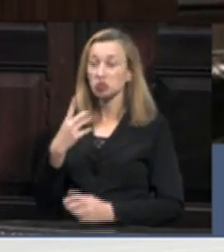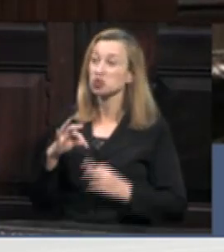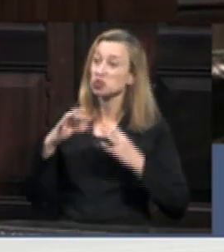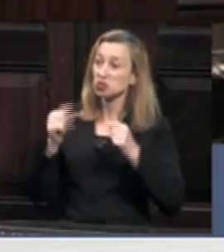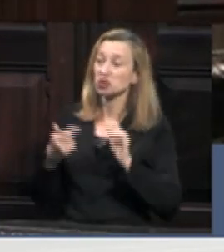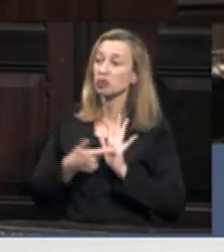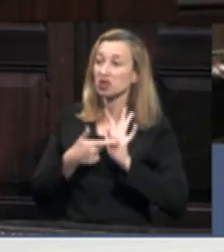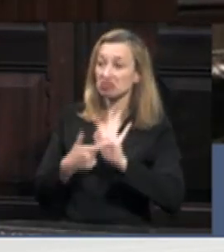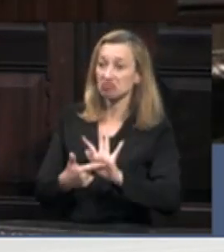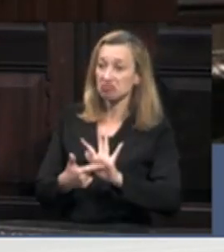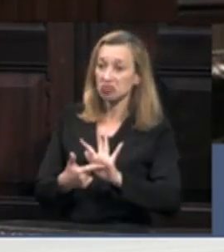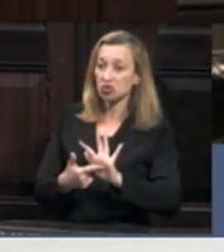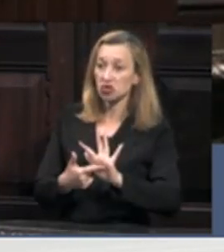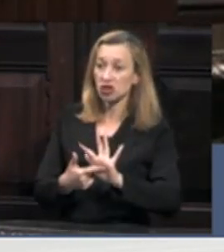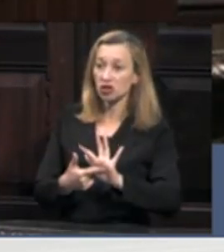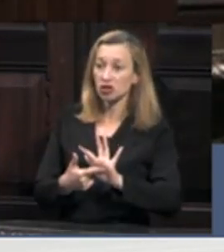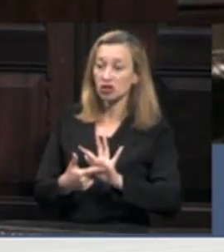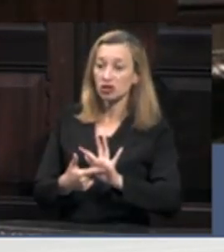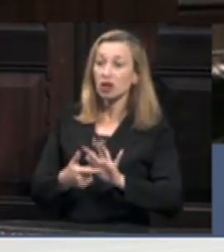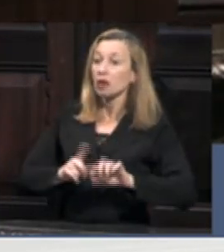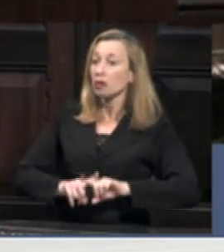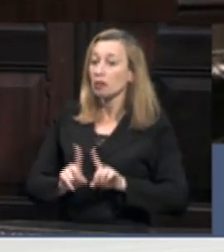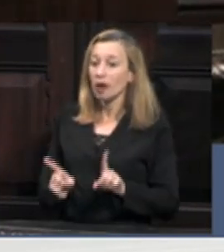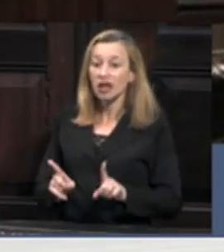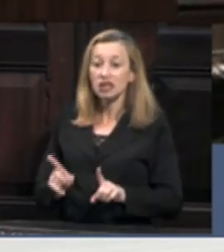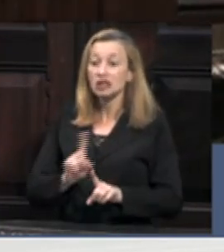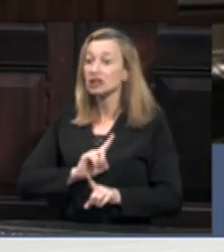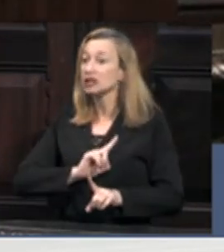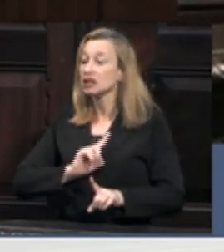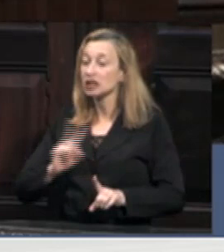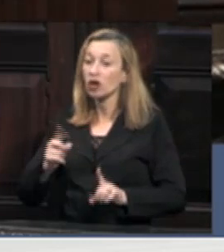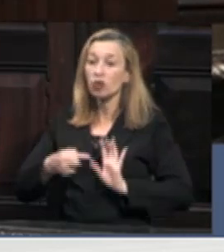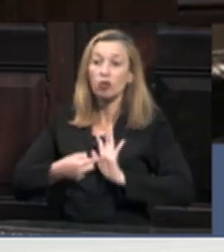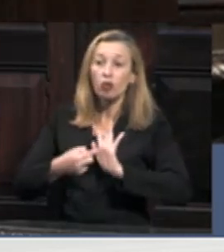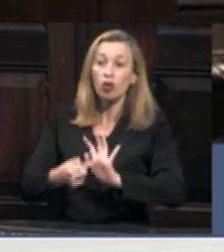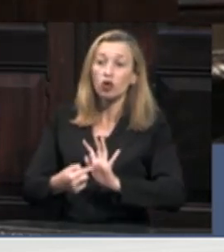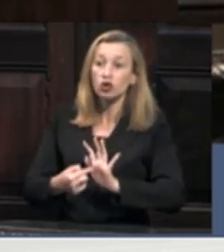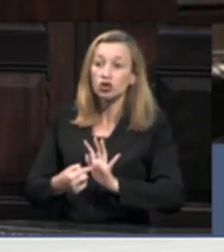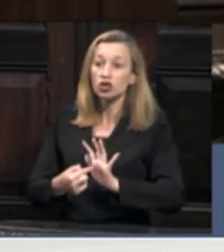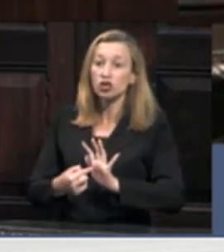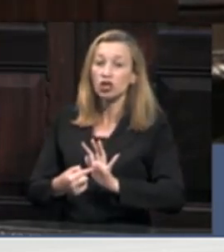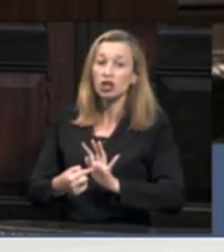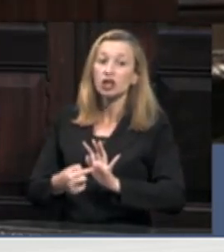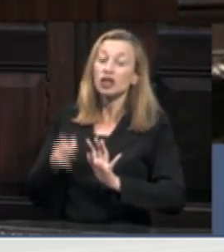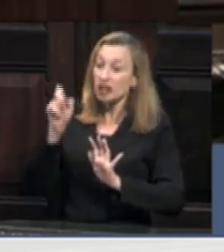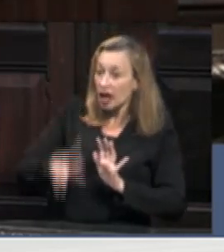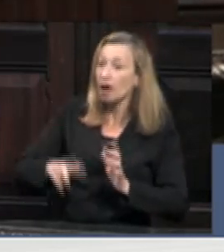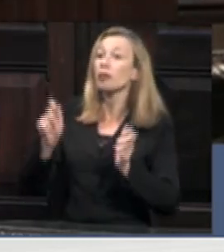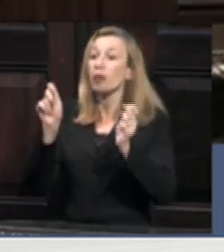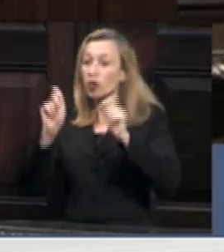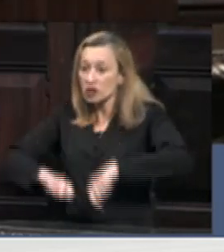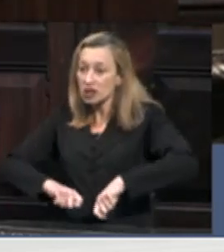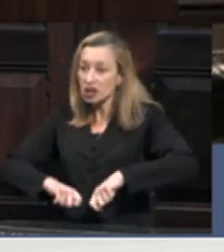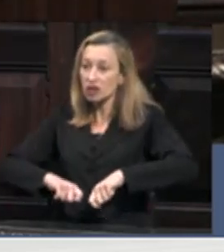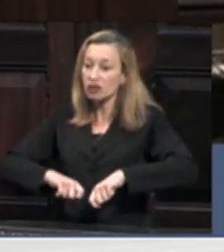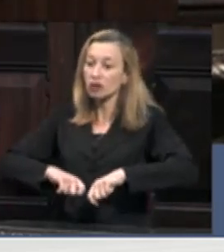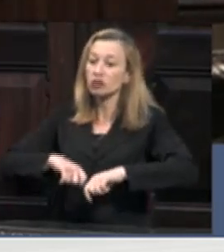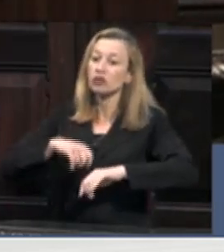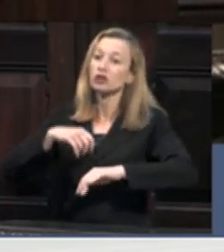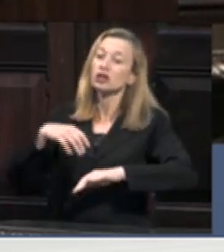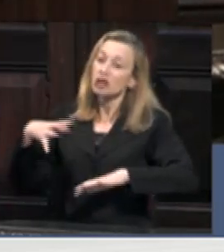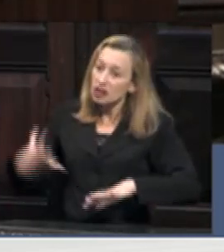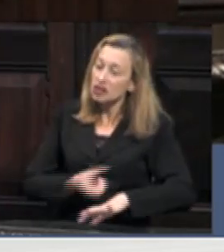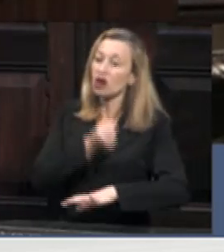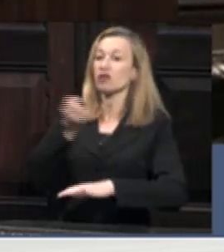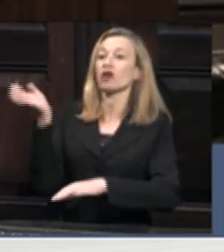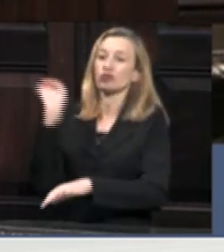apresentadas por ele não mostram de forma alguma para nós a possibilidade exatamente de você salvar